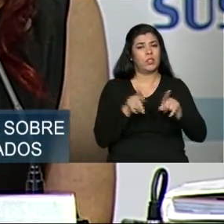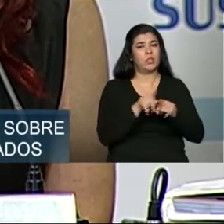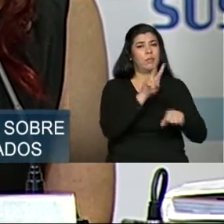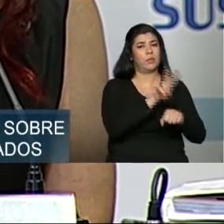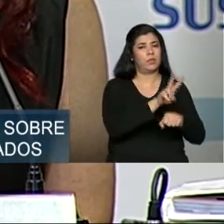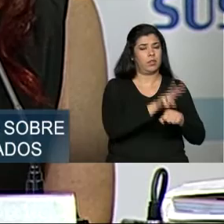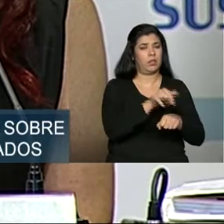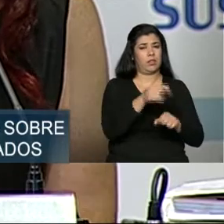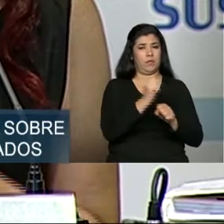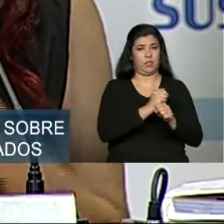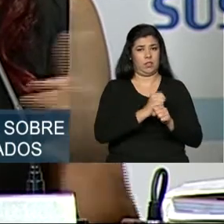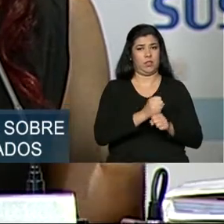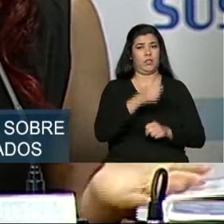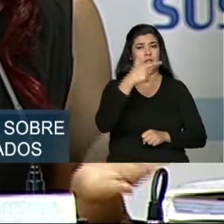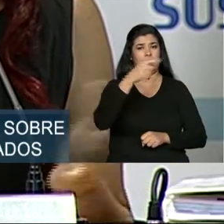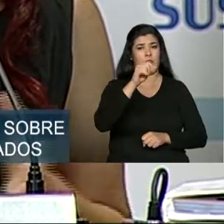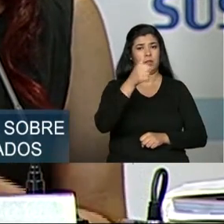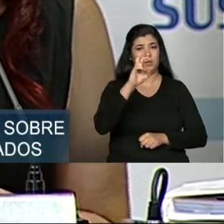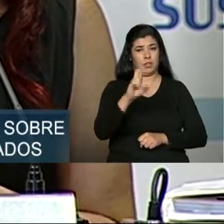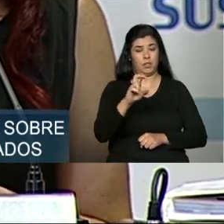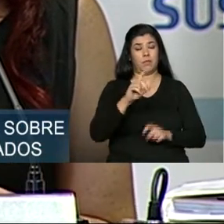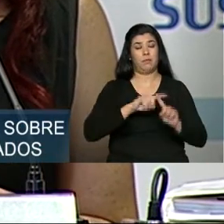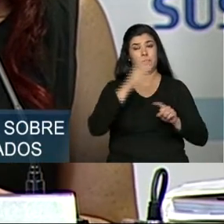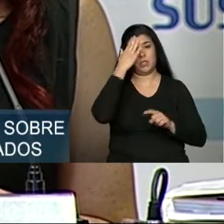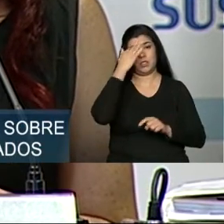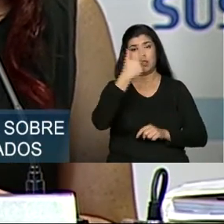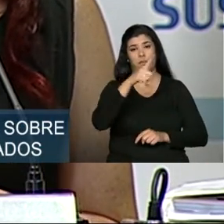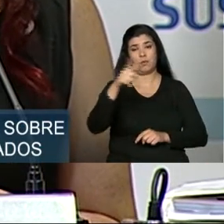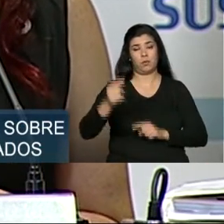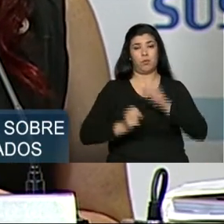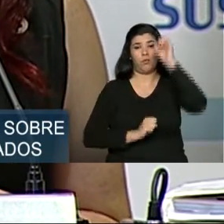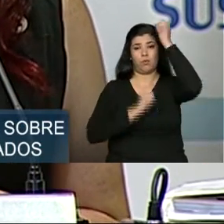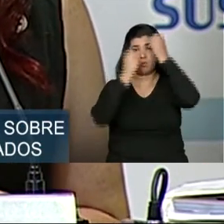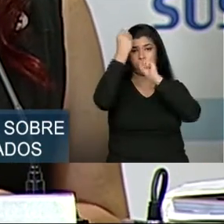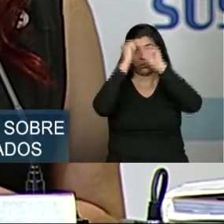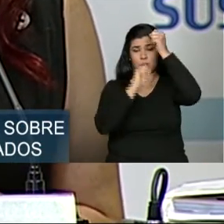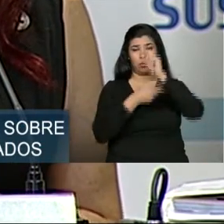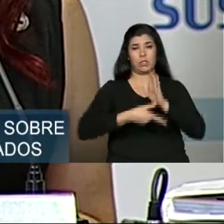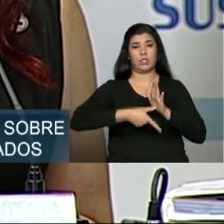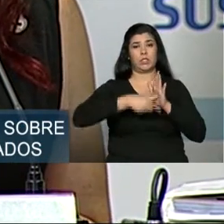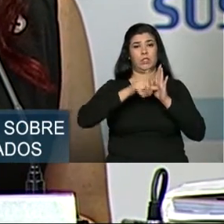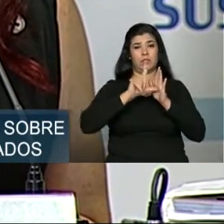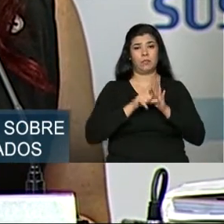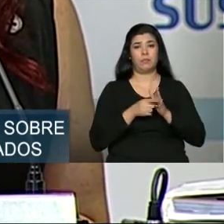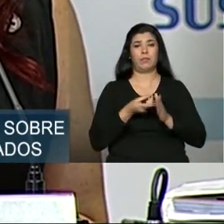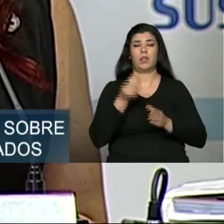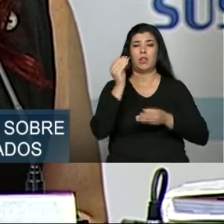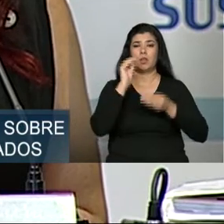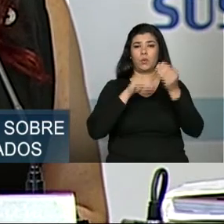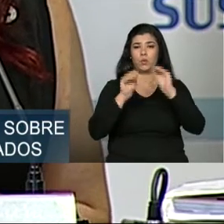monitorada agora em 2015, mas houve uma antecipação das metas por essas para produtos e empresas.